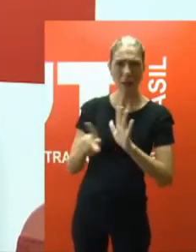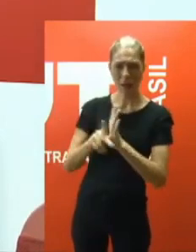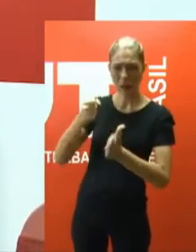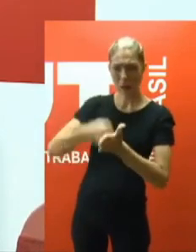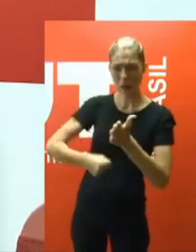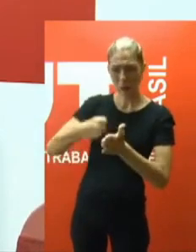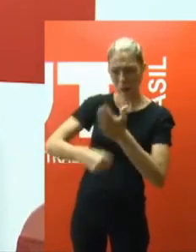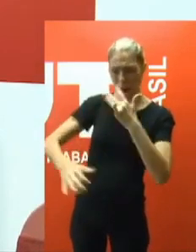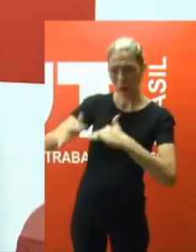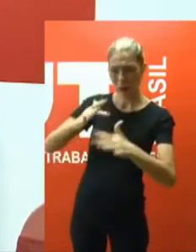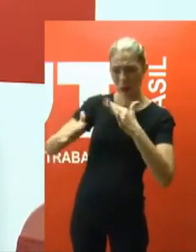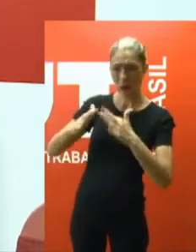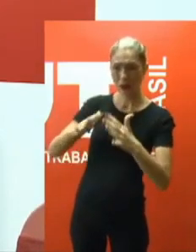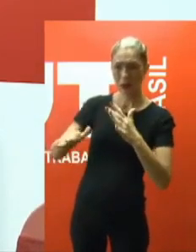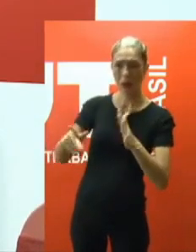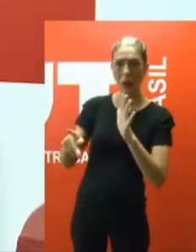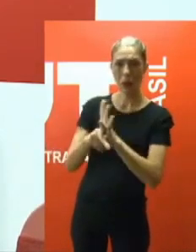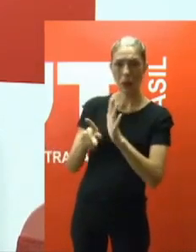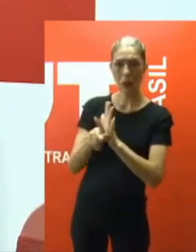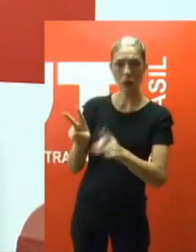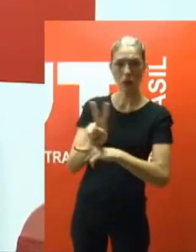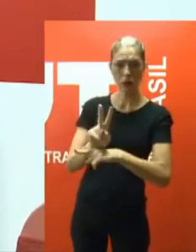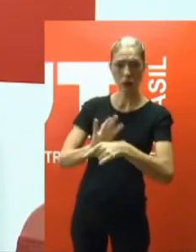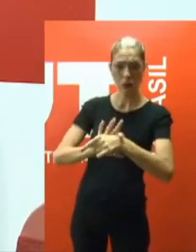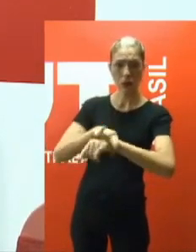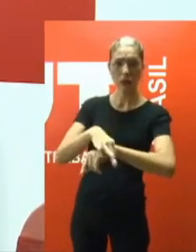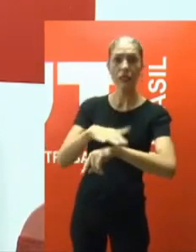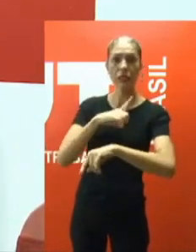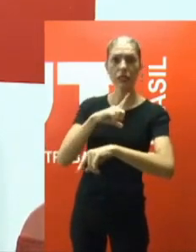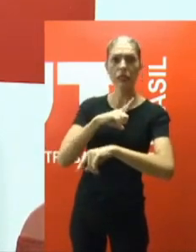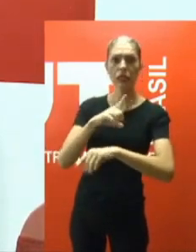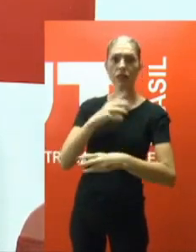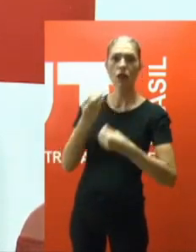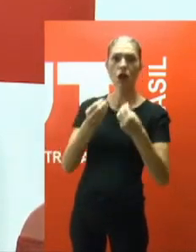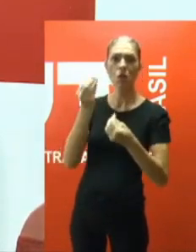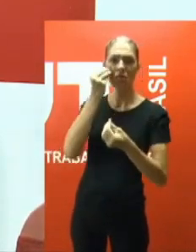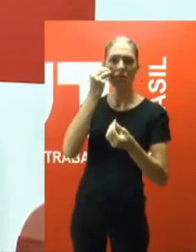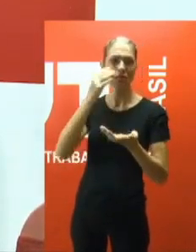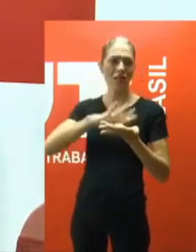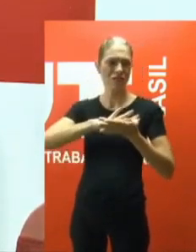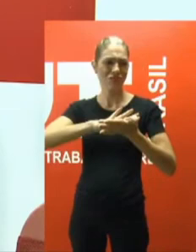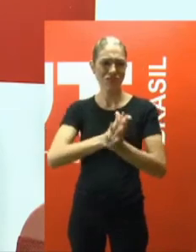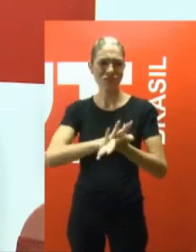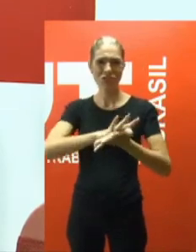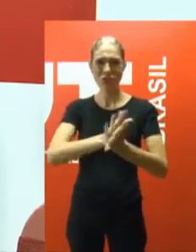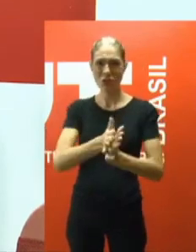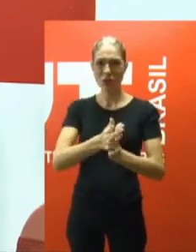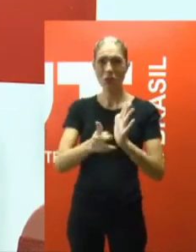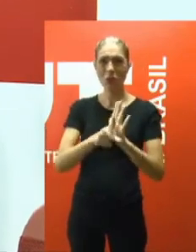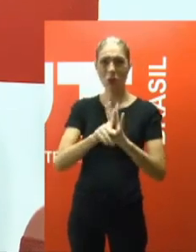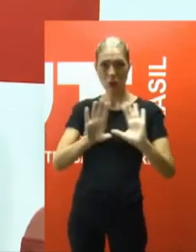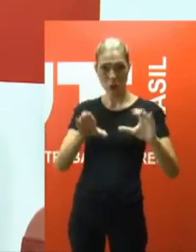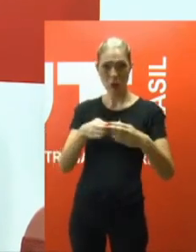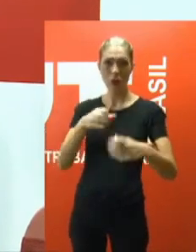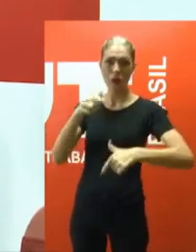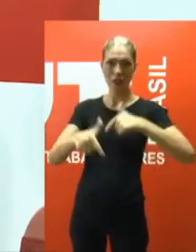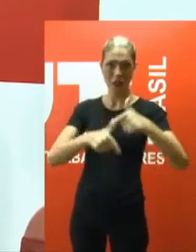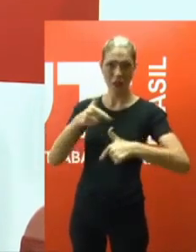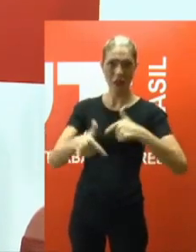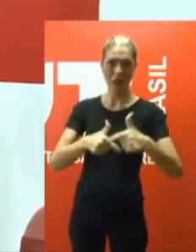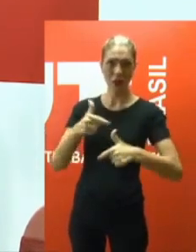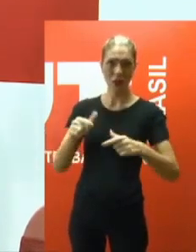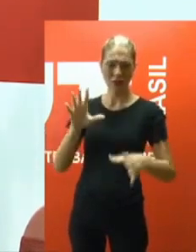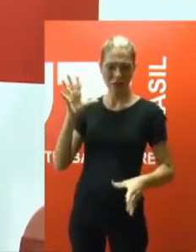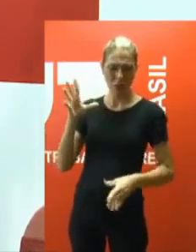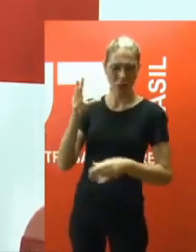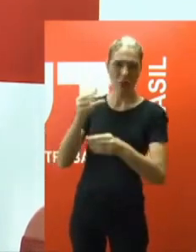setores conservadores fizeram para tentar destruir aquilo que a classe trabalhadora brasileira acumulou